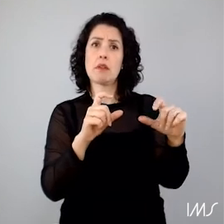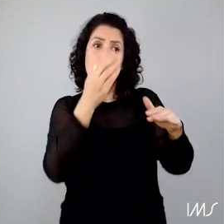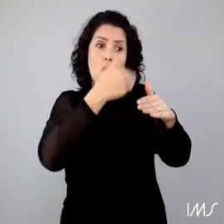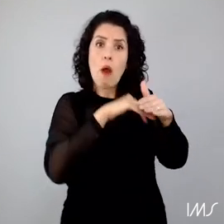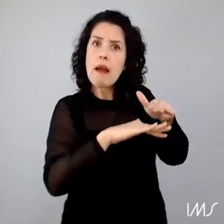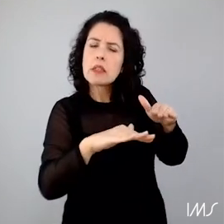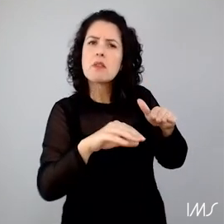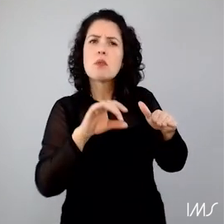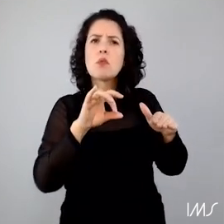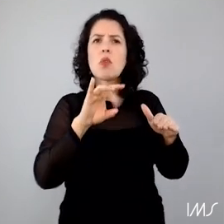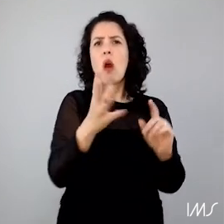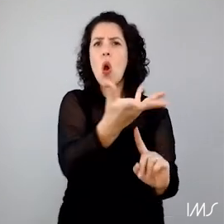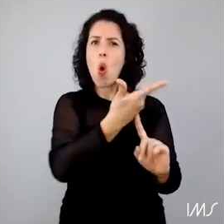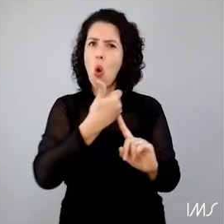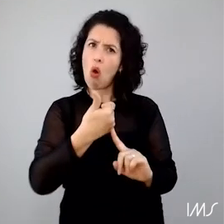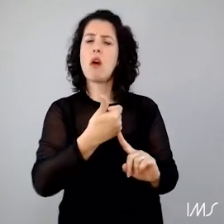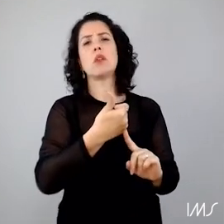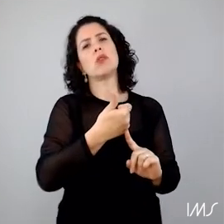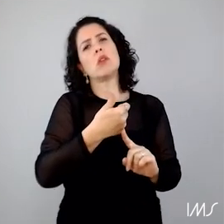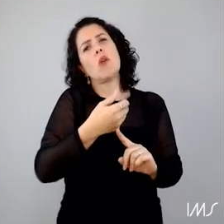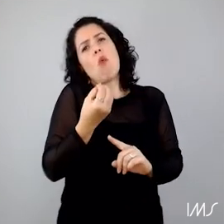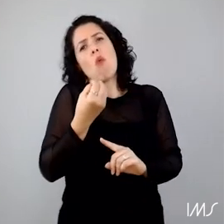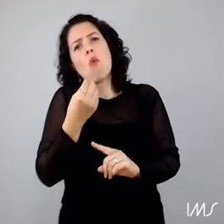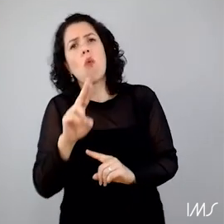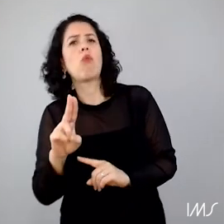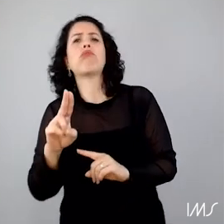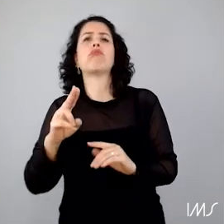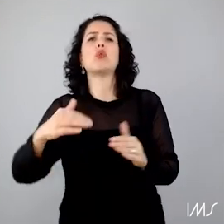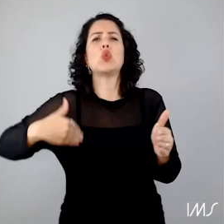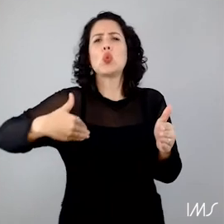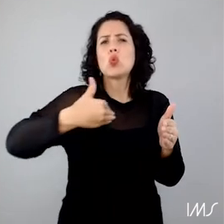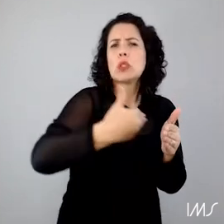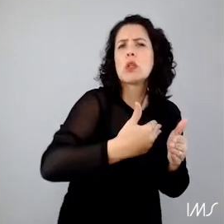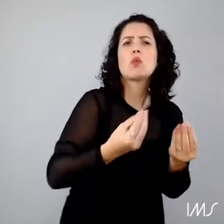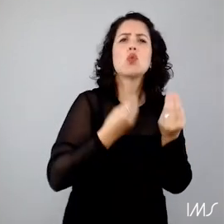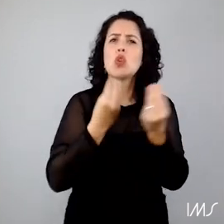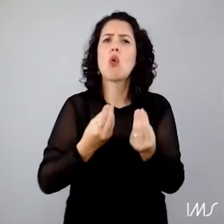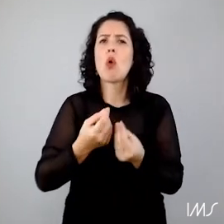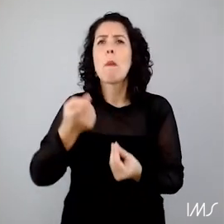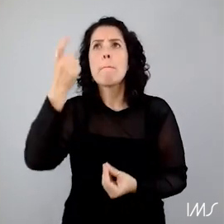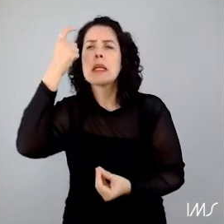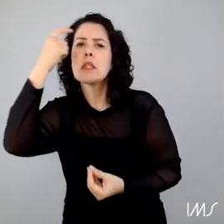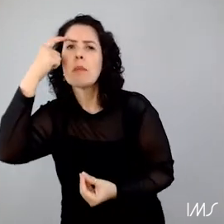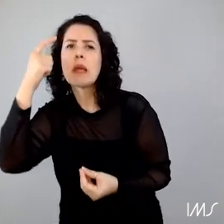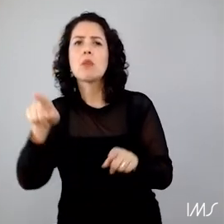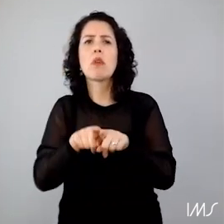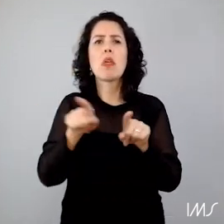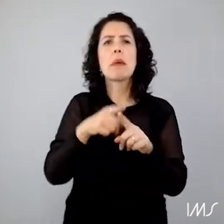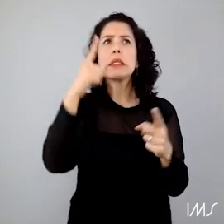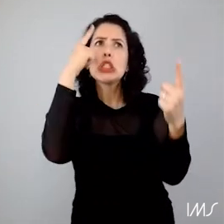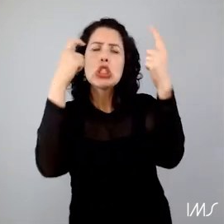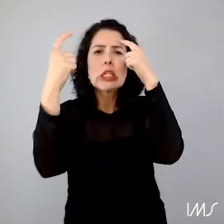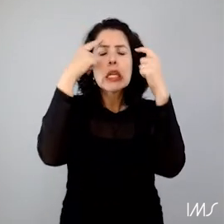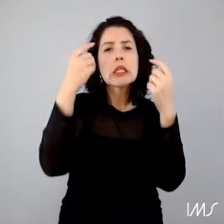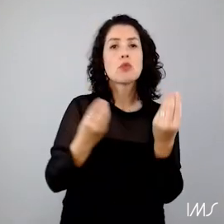de pensamentos, de criação, que em muitos momentos se materializam em, chamemos de obras finalizadas, em outros